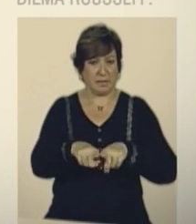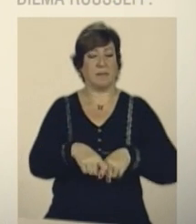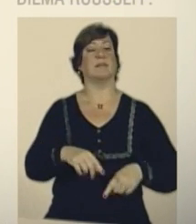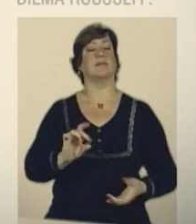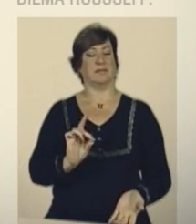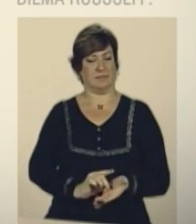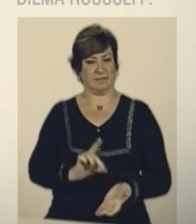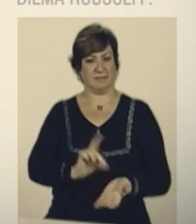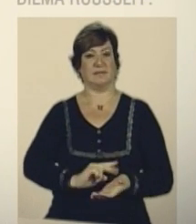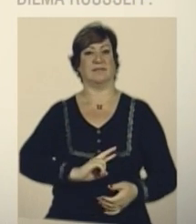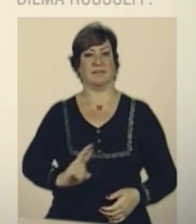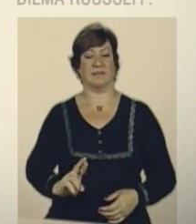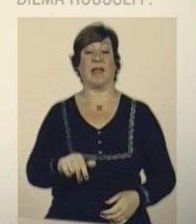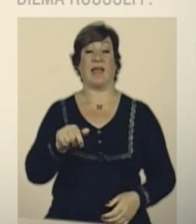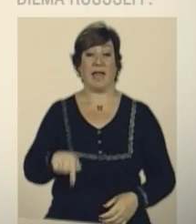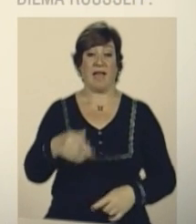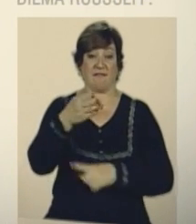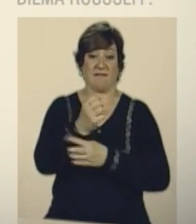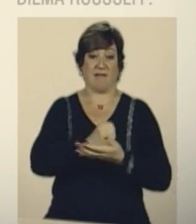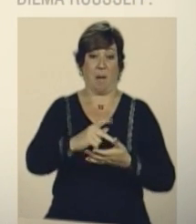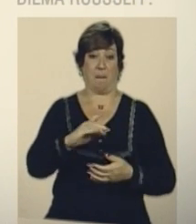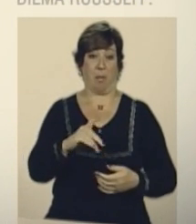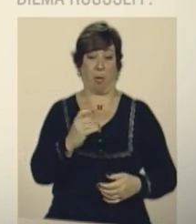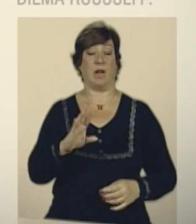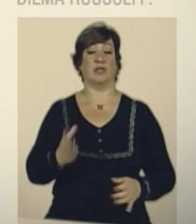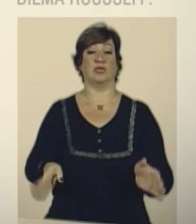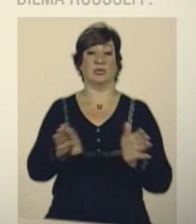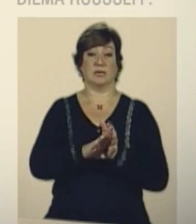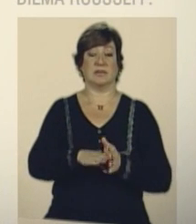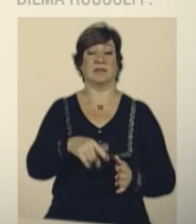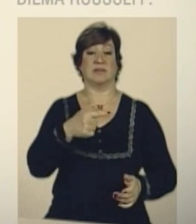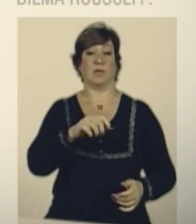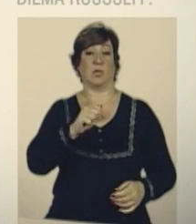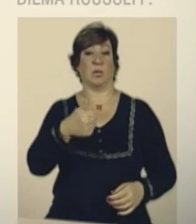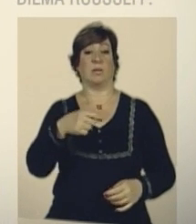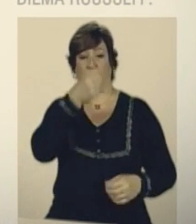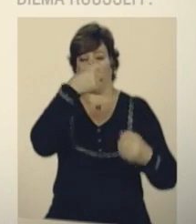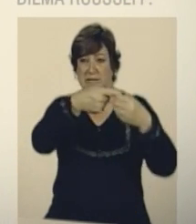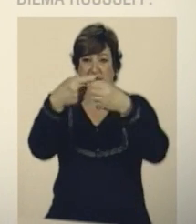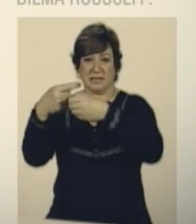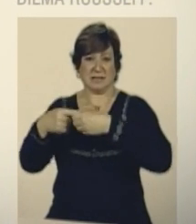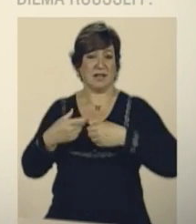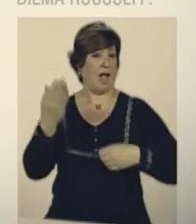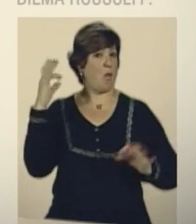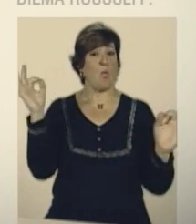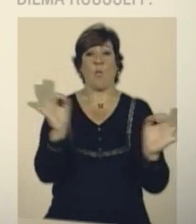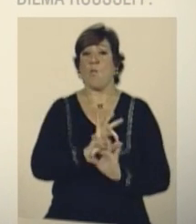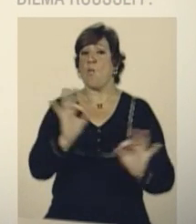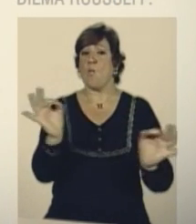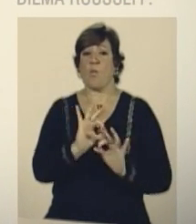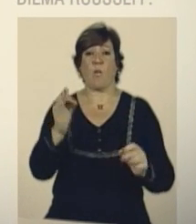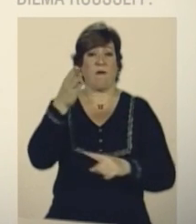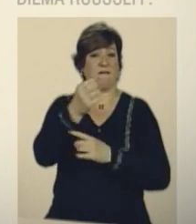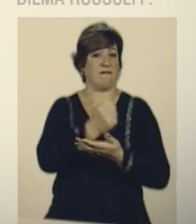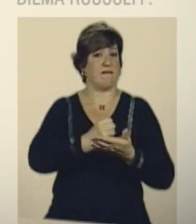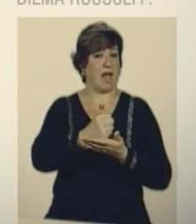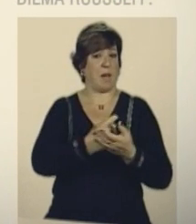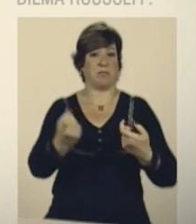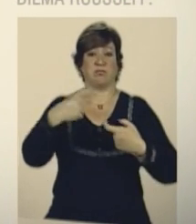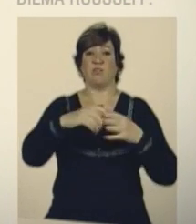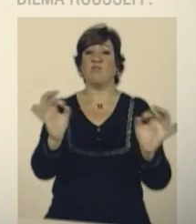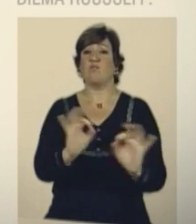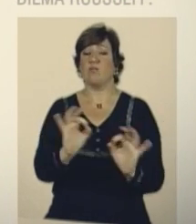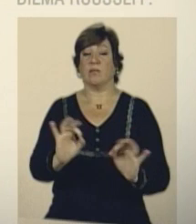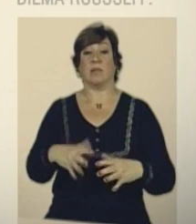farmácia popular chegou a 781 municípios que não tinham nenhuma farmácia credenciada no programa